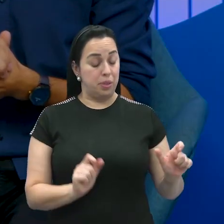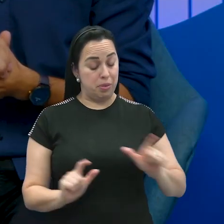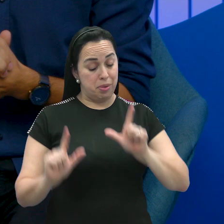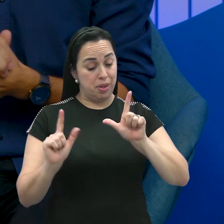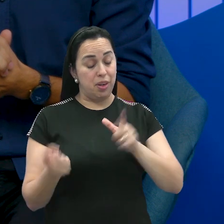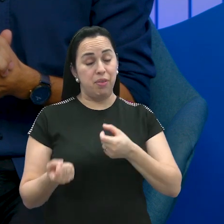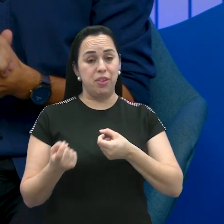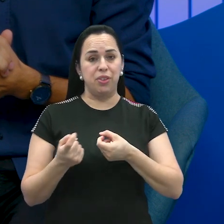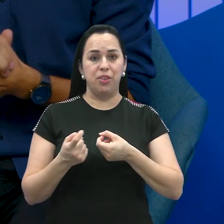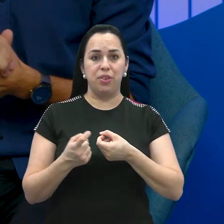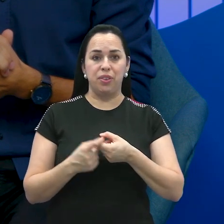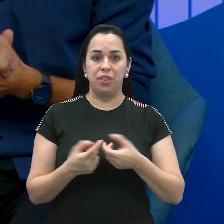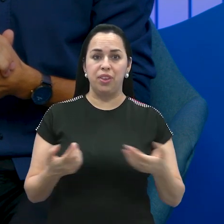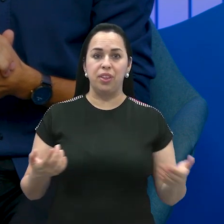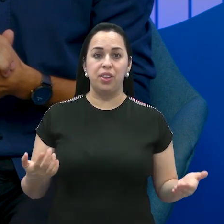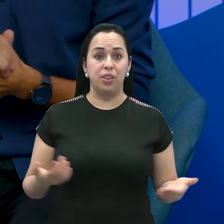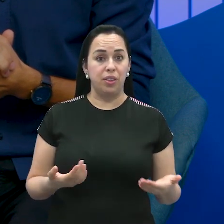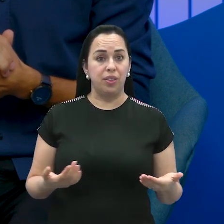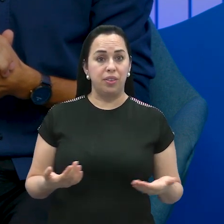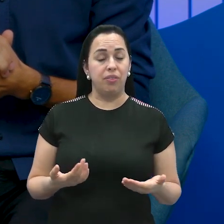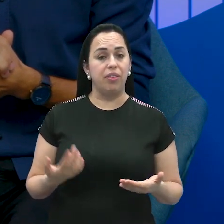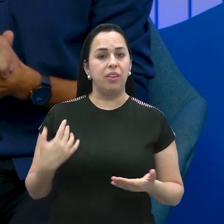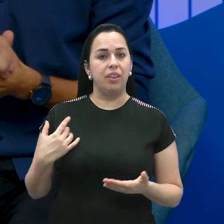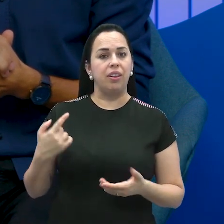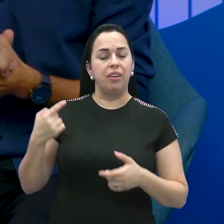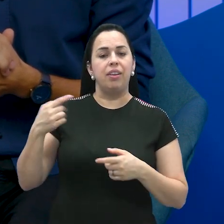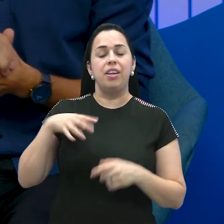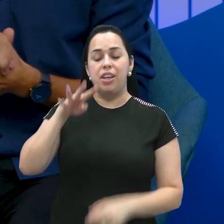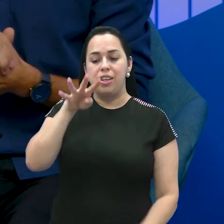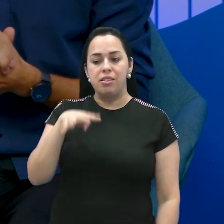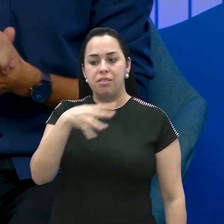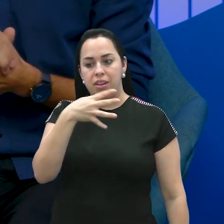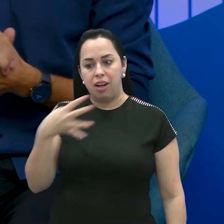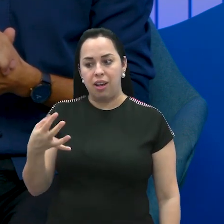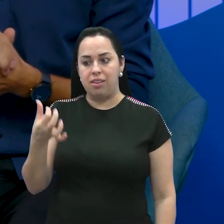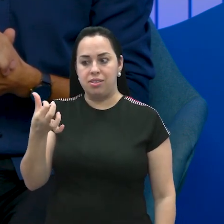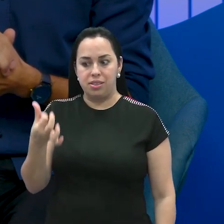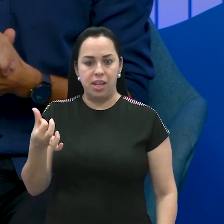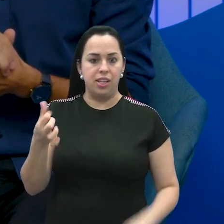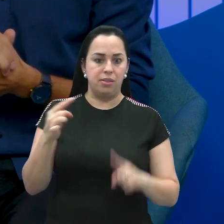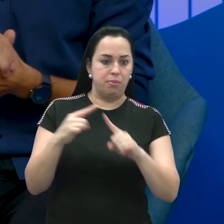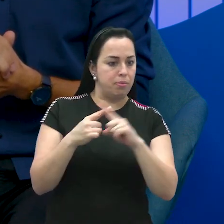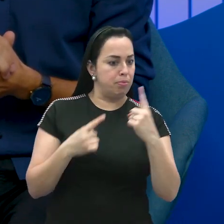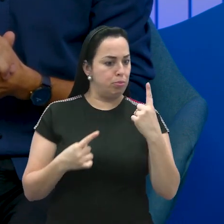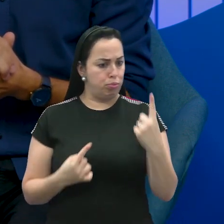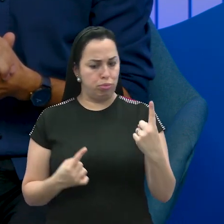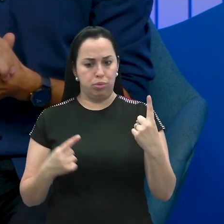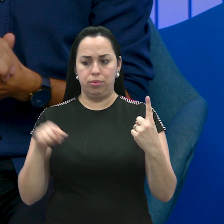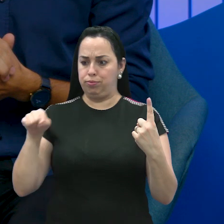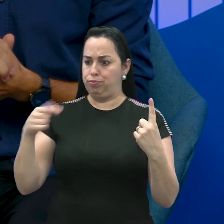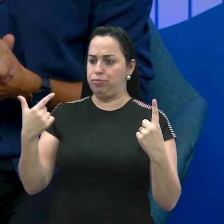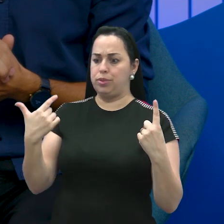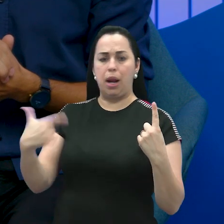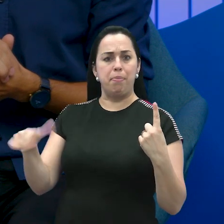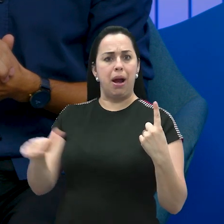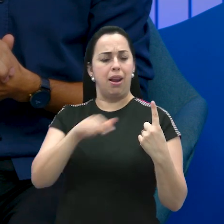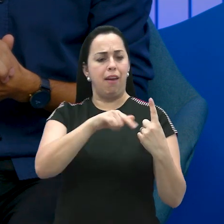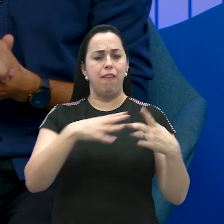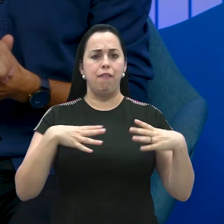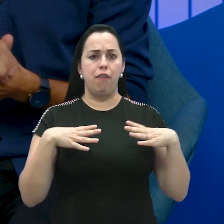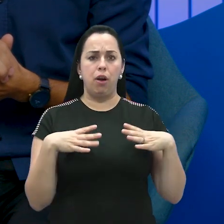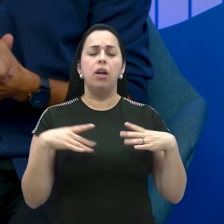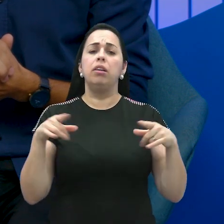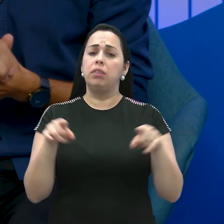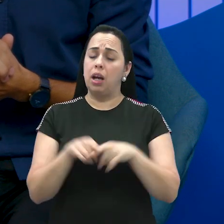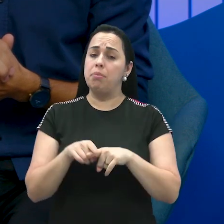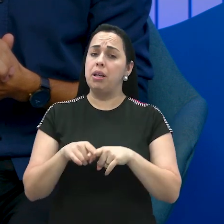Estamos de volta com o Sobre Política. E olha só, a discussão da escala 6x1 também desperta o interesse para outros assuntos, como